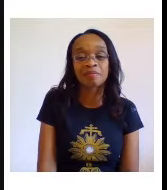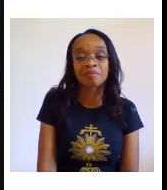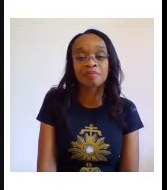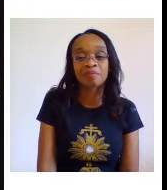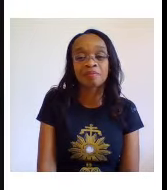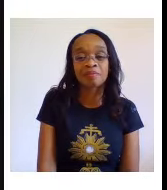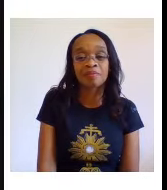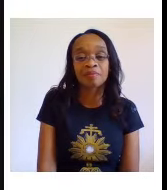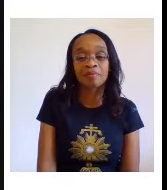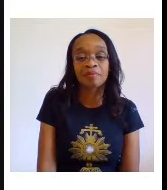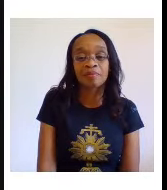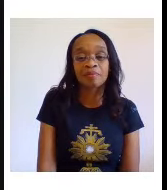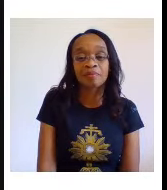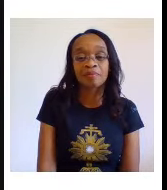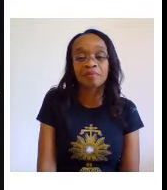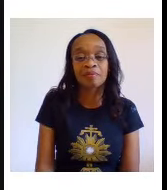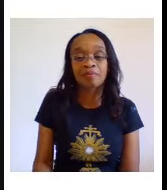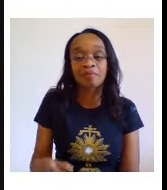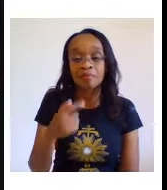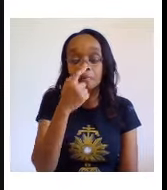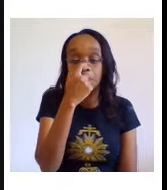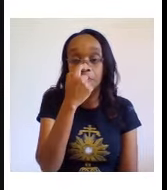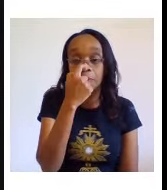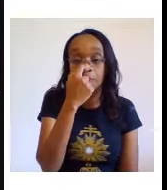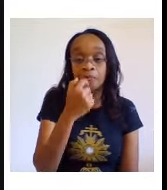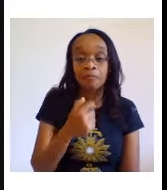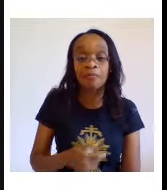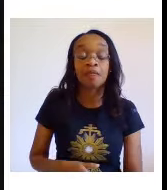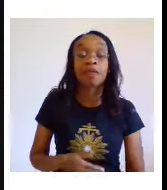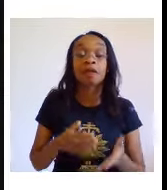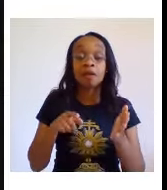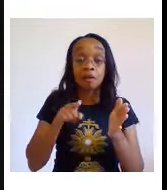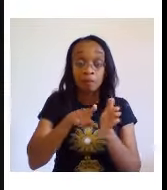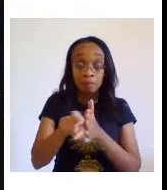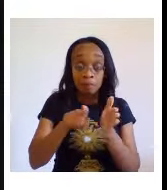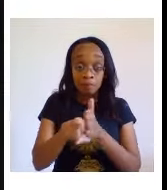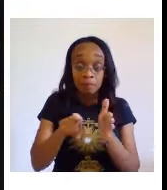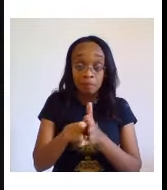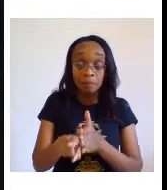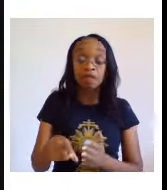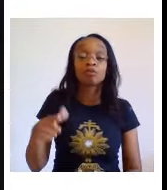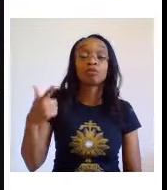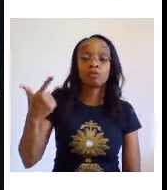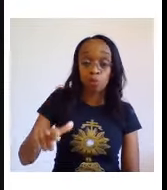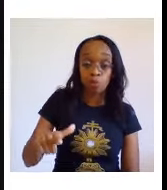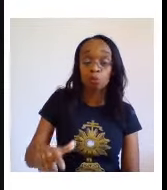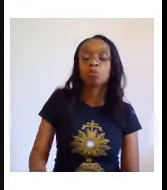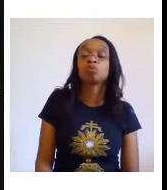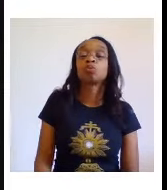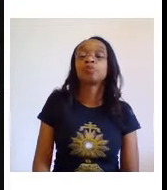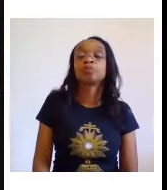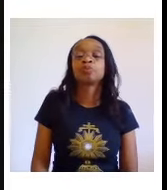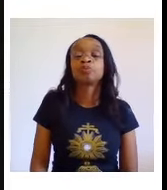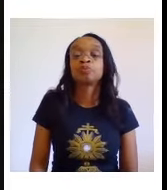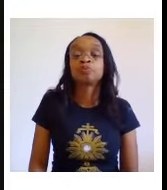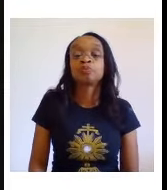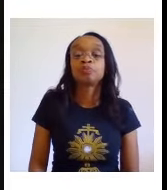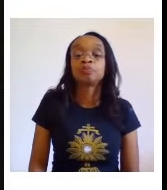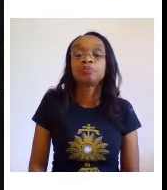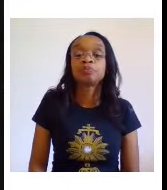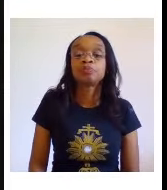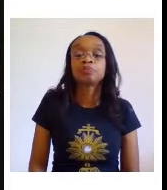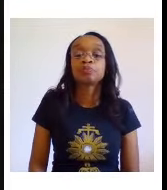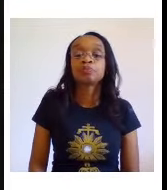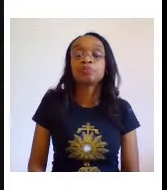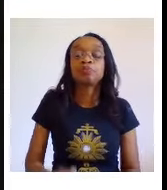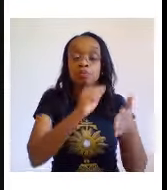Então, não da gente, né, fazer as coisas, né? Agora, eu tenho uma pergunta que já tinha sido enviada antes, né,